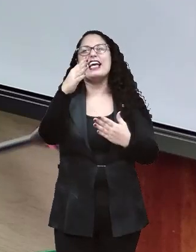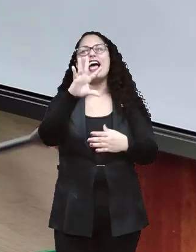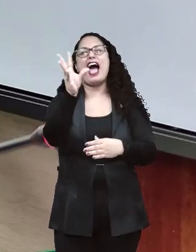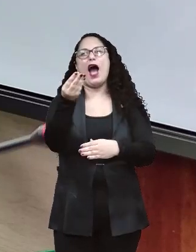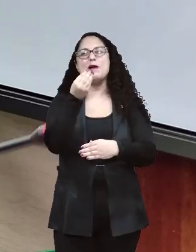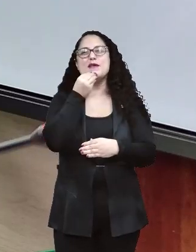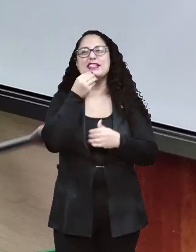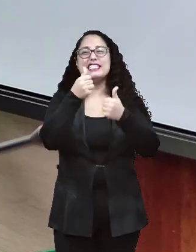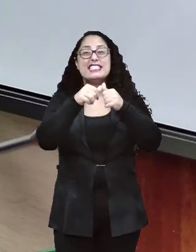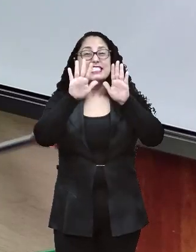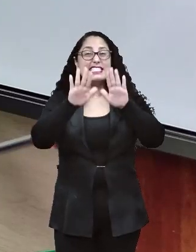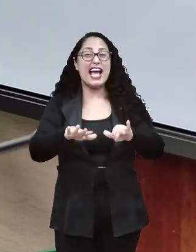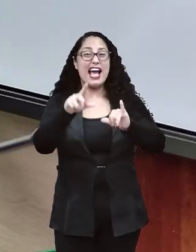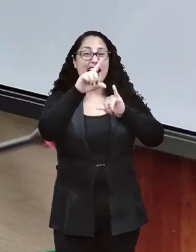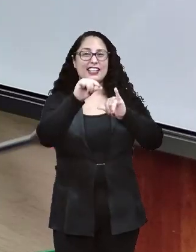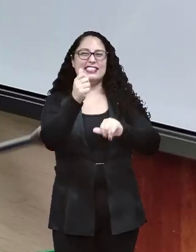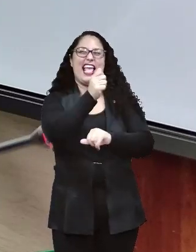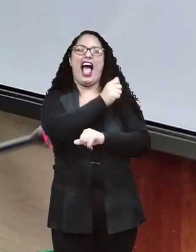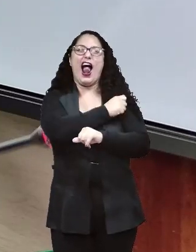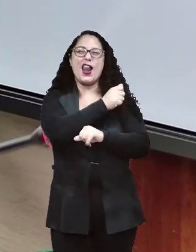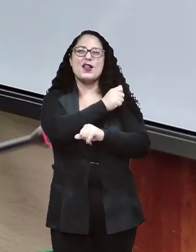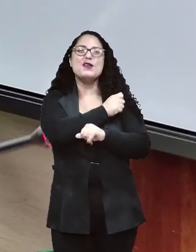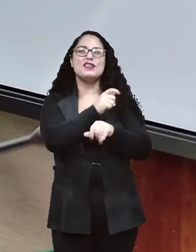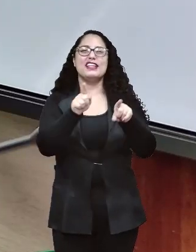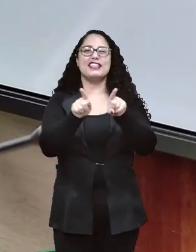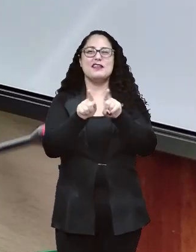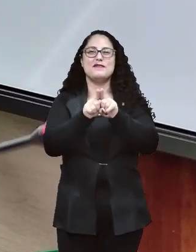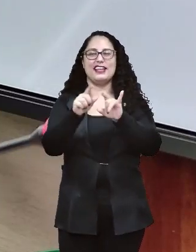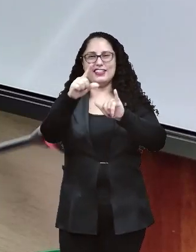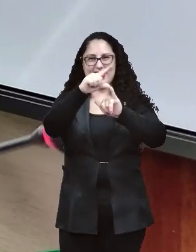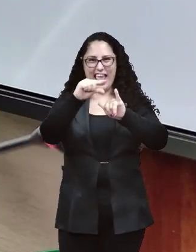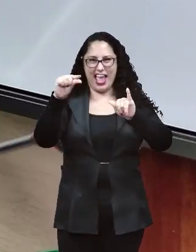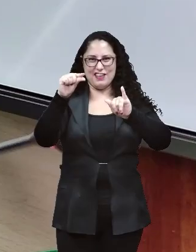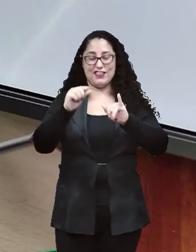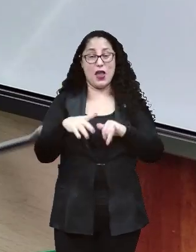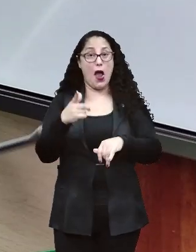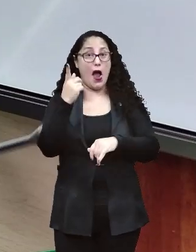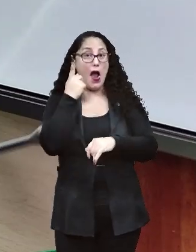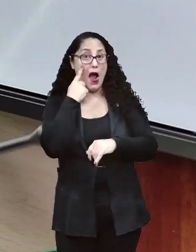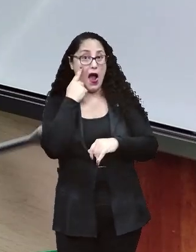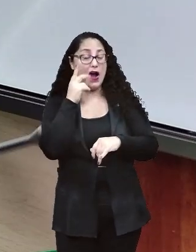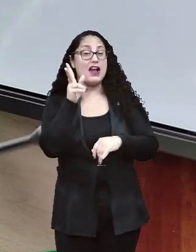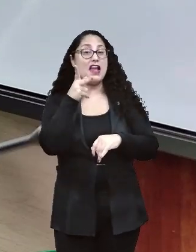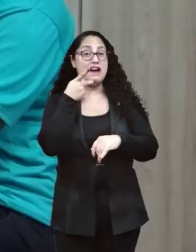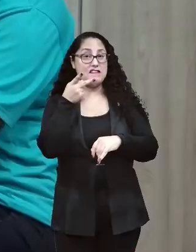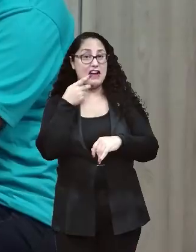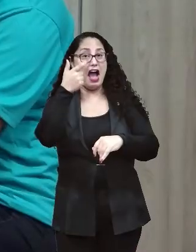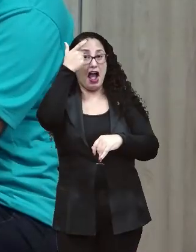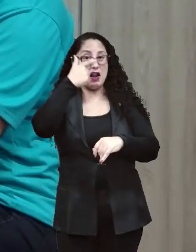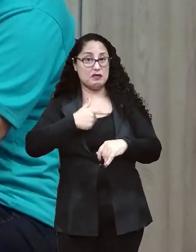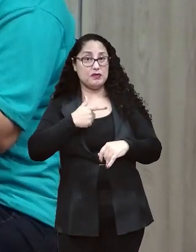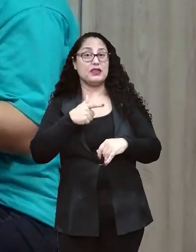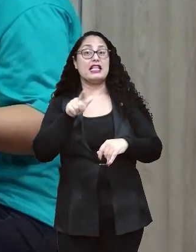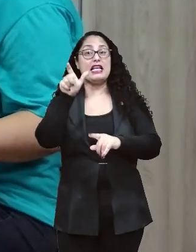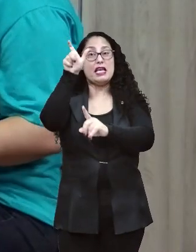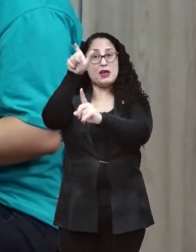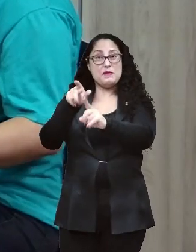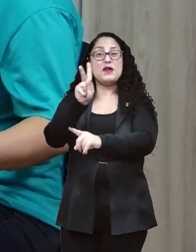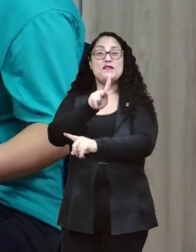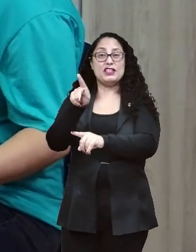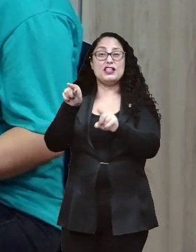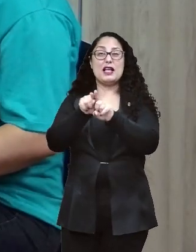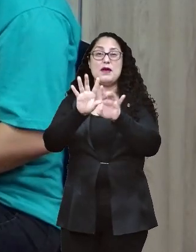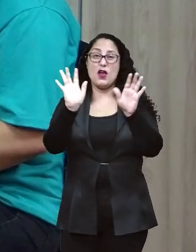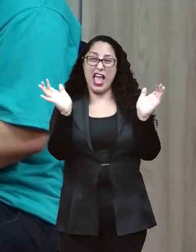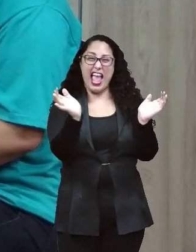de estar no IFB e de ser aluna, né, do IFB. Olha, eu falo por mim e eu acho que pelo professor também, por